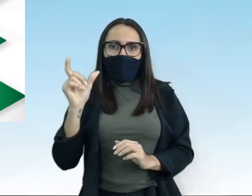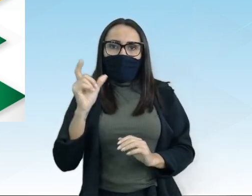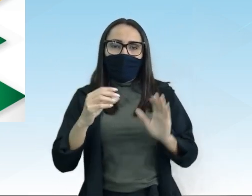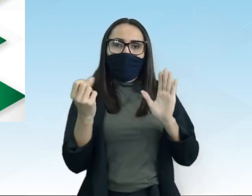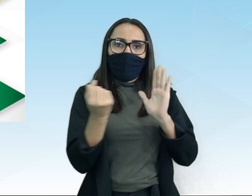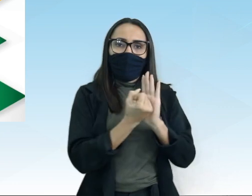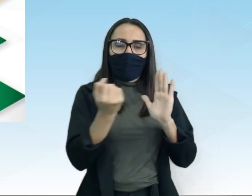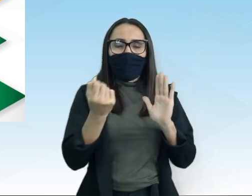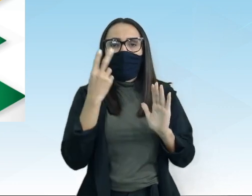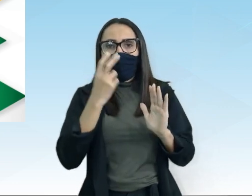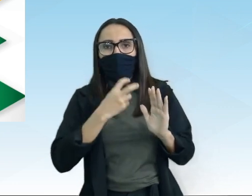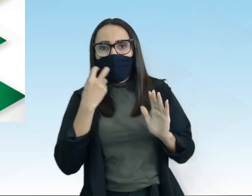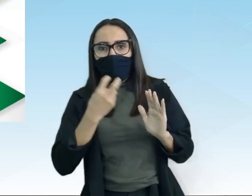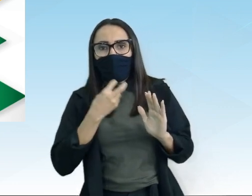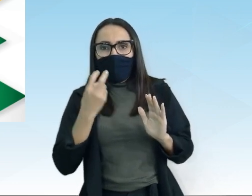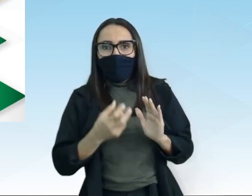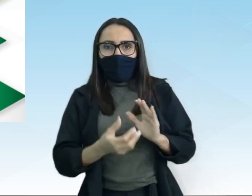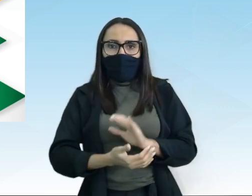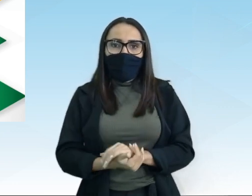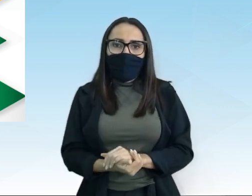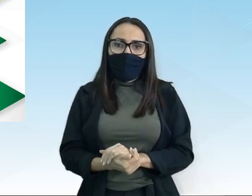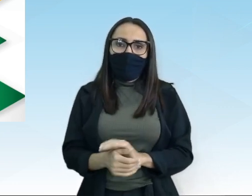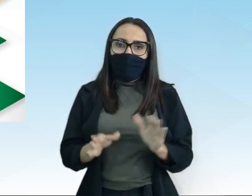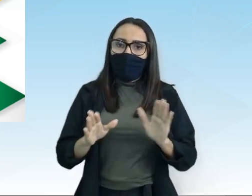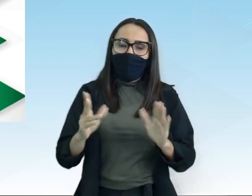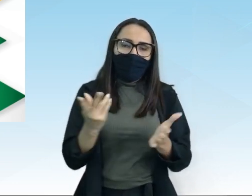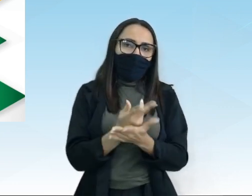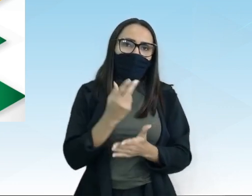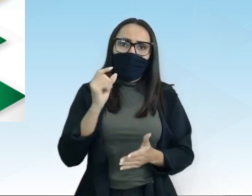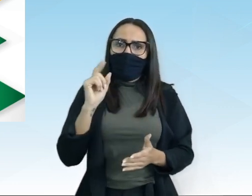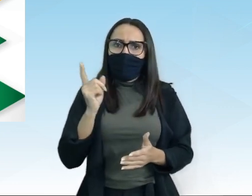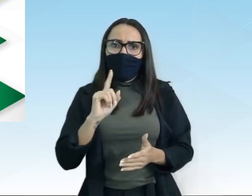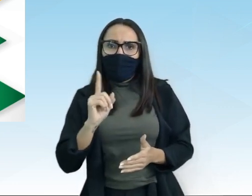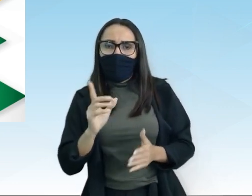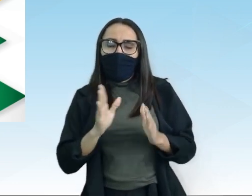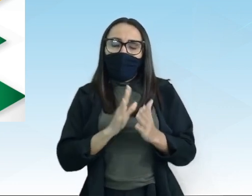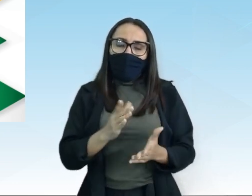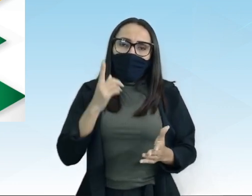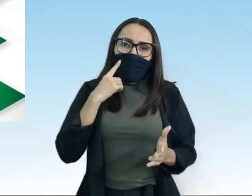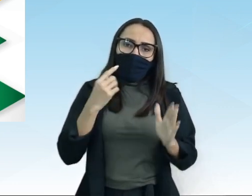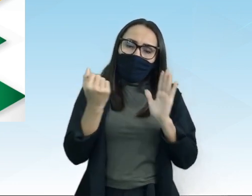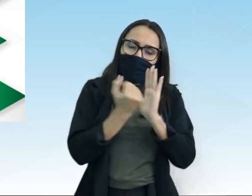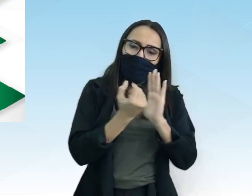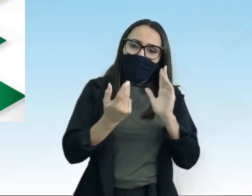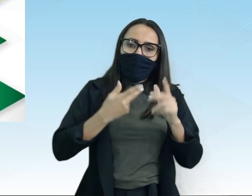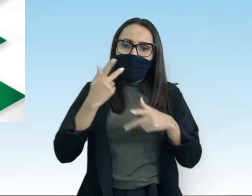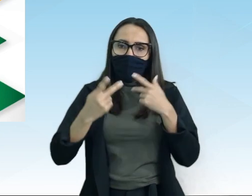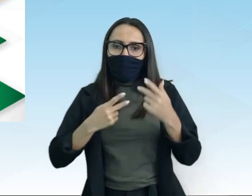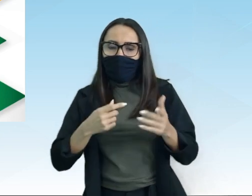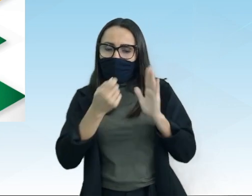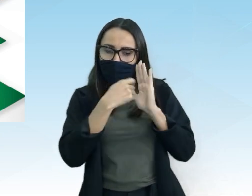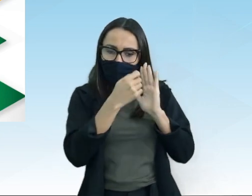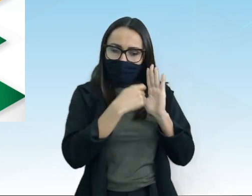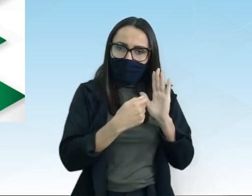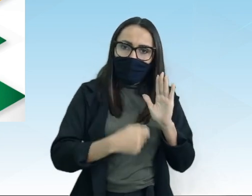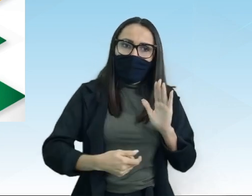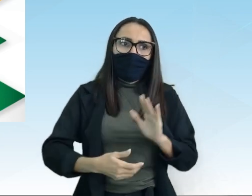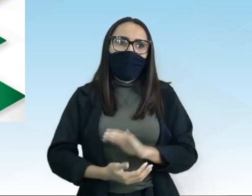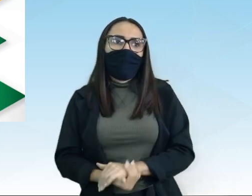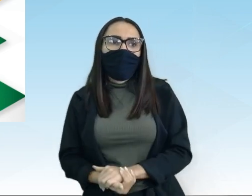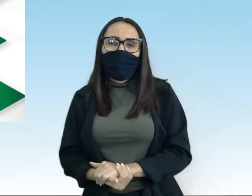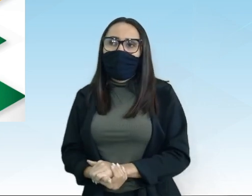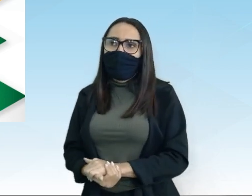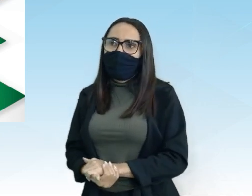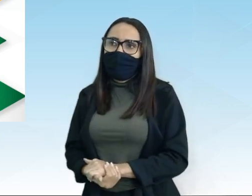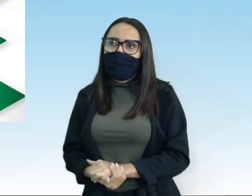marcam a oralidade, elas não são erradas. São registros da fala para a escrita. Eu falei a